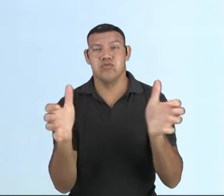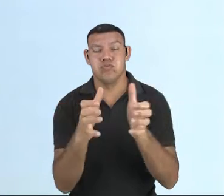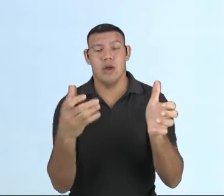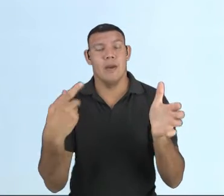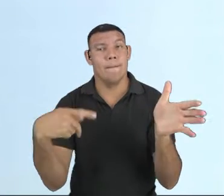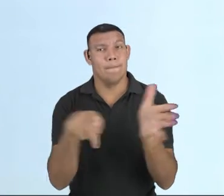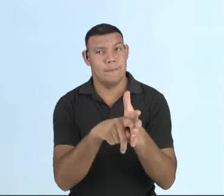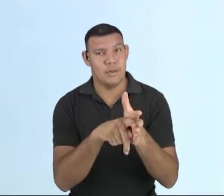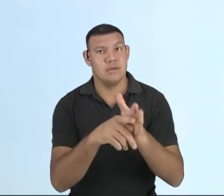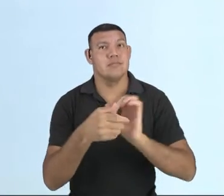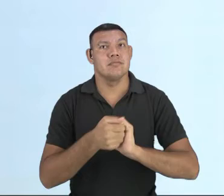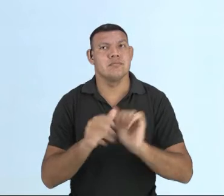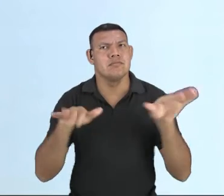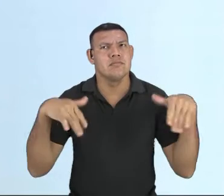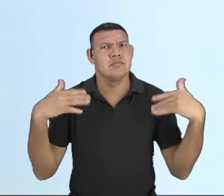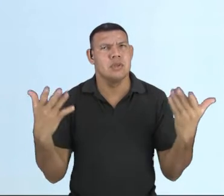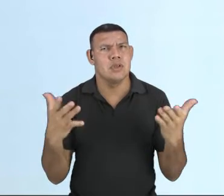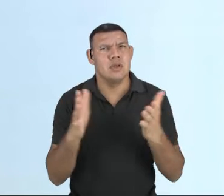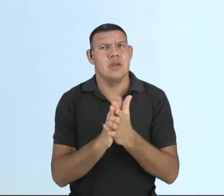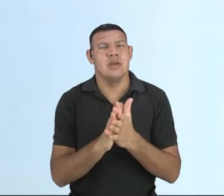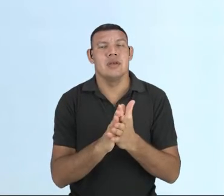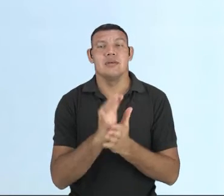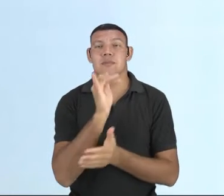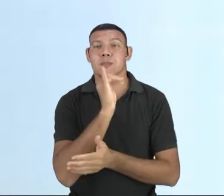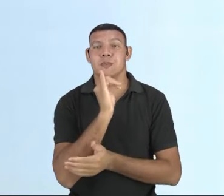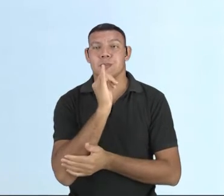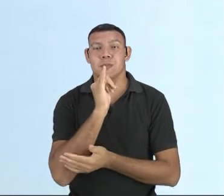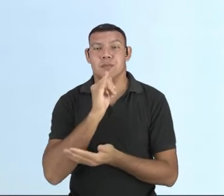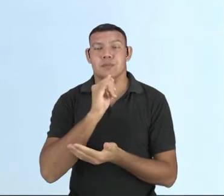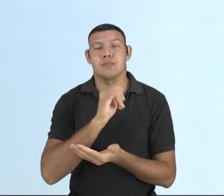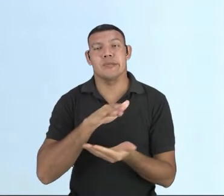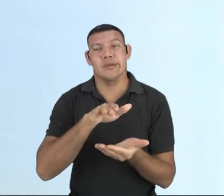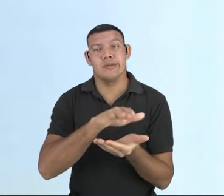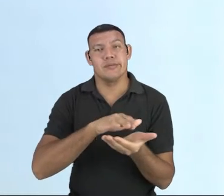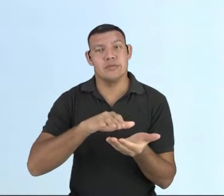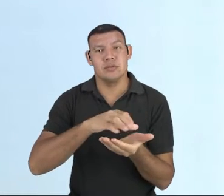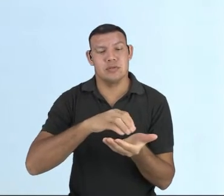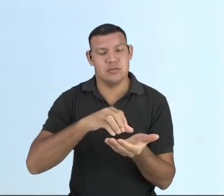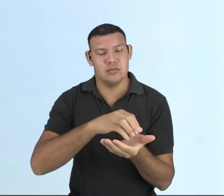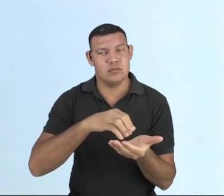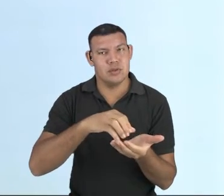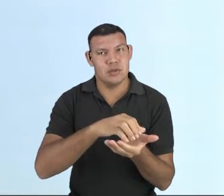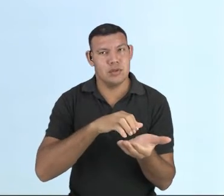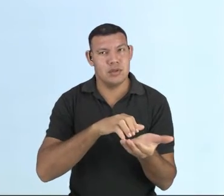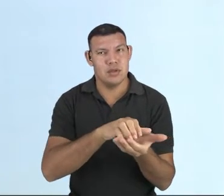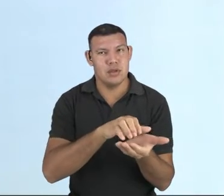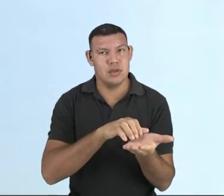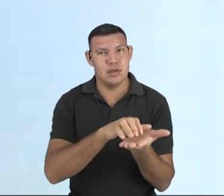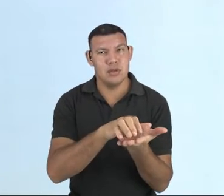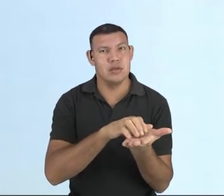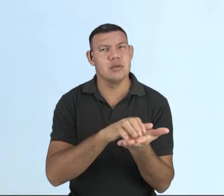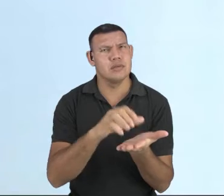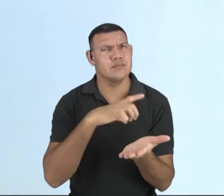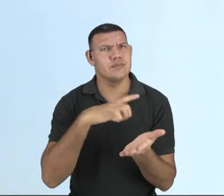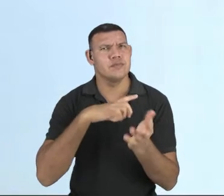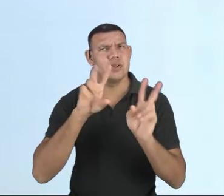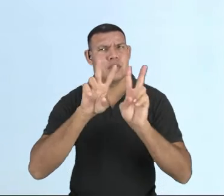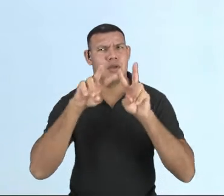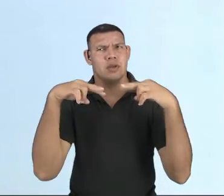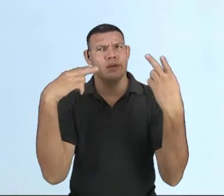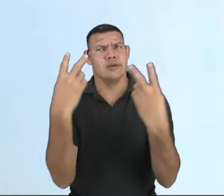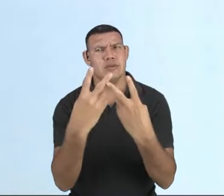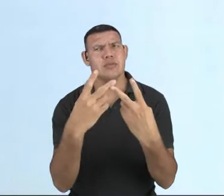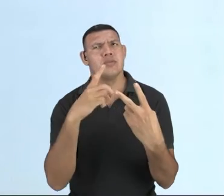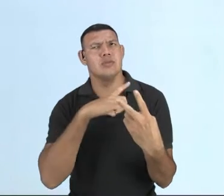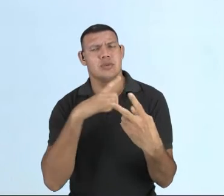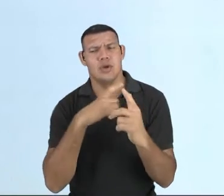definida? Pessoal, é o seguinte. Não, esse mousezinho aqui, que eu uso para dar aula, né, ele tem o volume dele, né, e ele ocupa